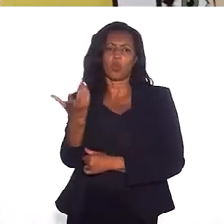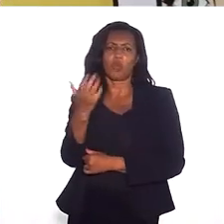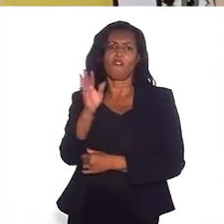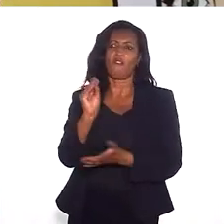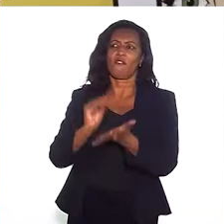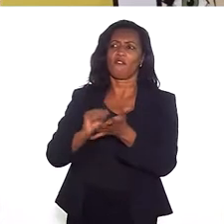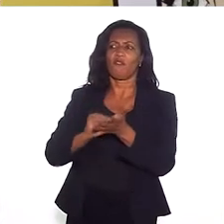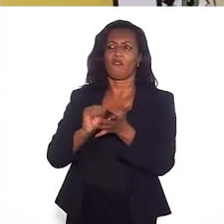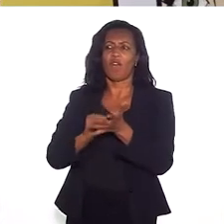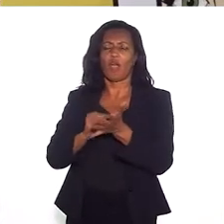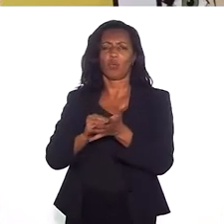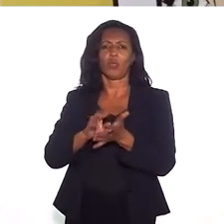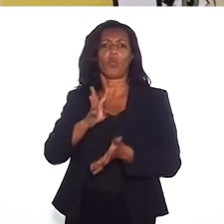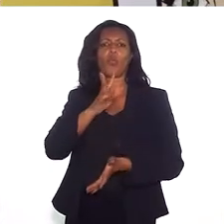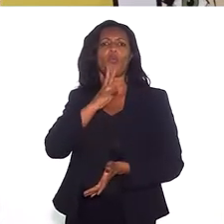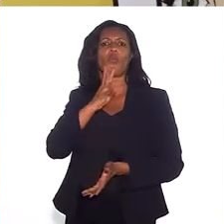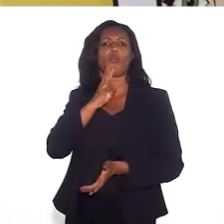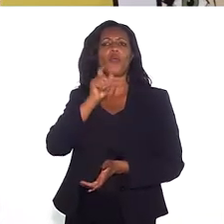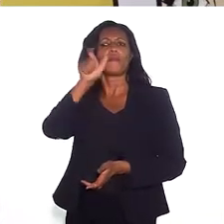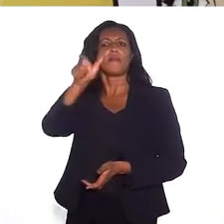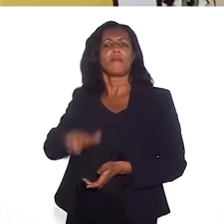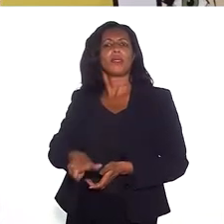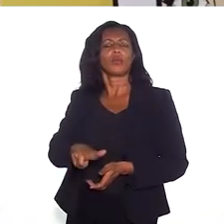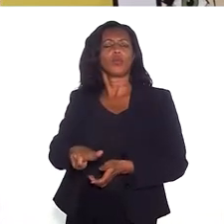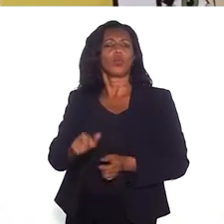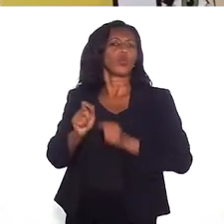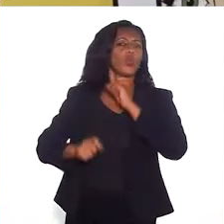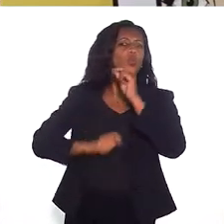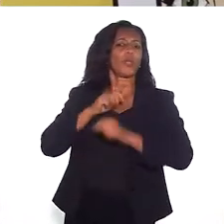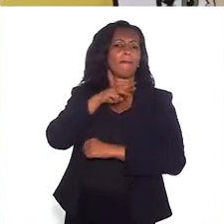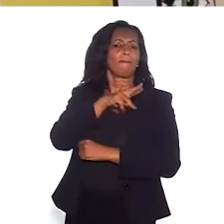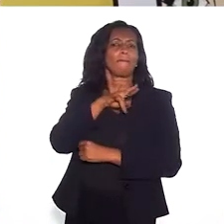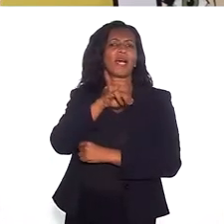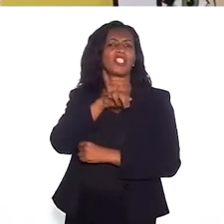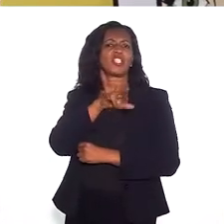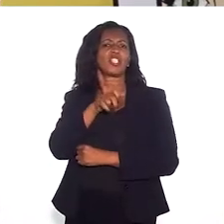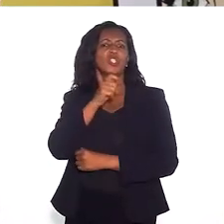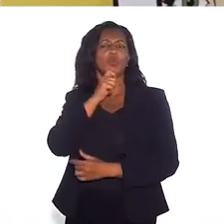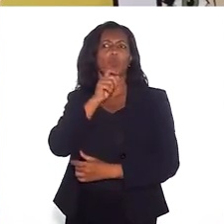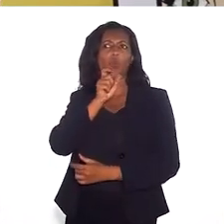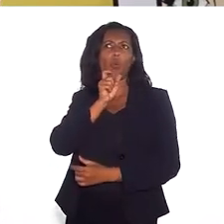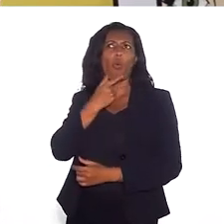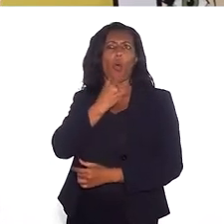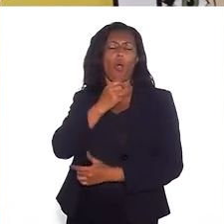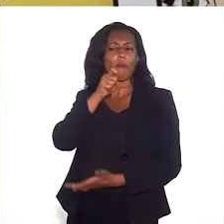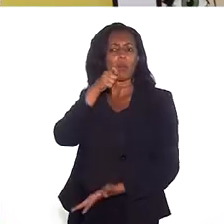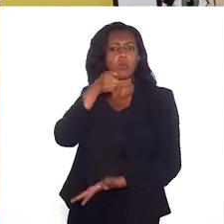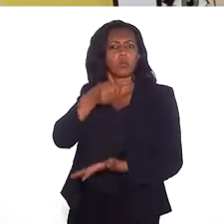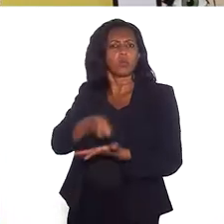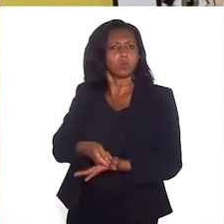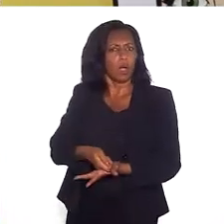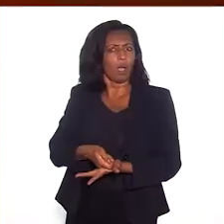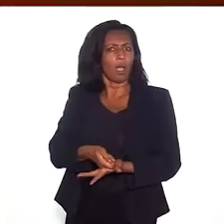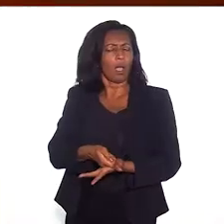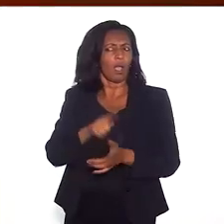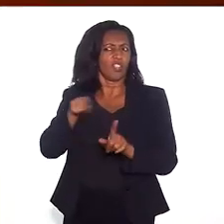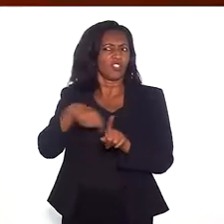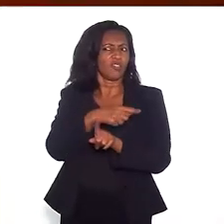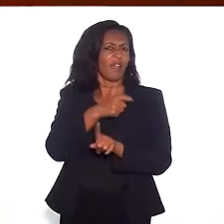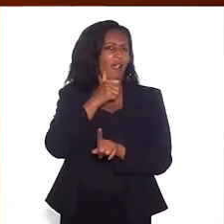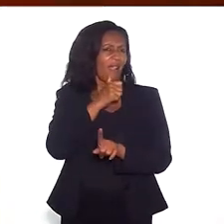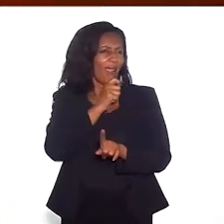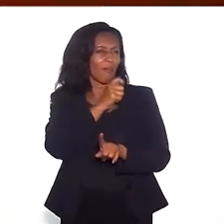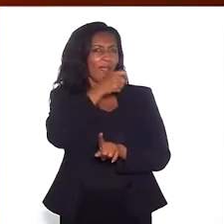falta um pouco de conhecimento acerca do que é o feminismo. A gente pode dizer que o ecofeminismo veio apenas